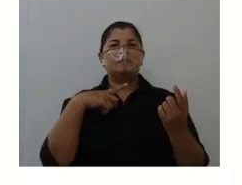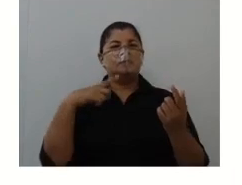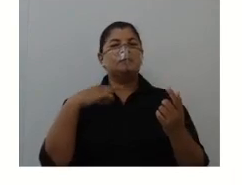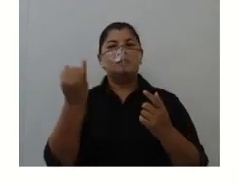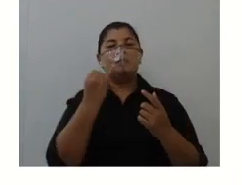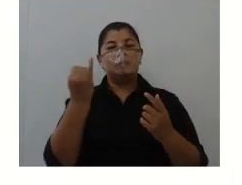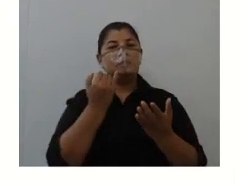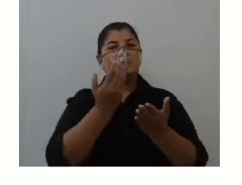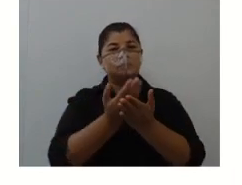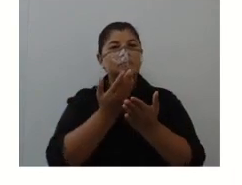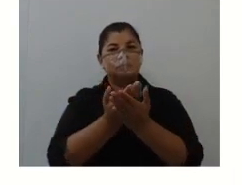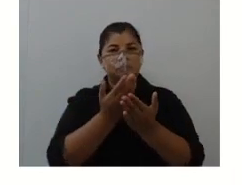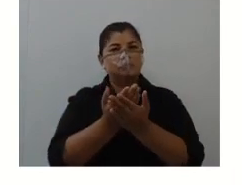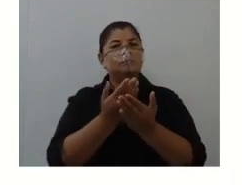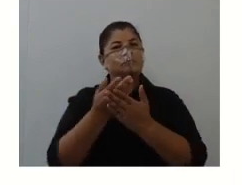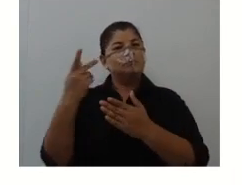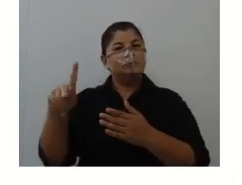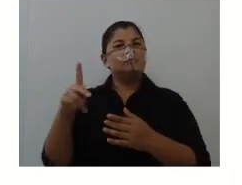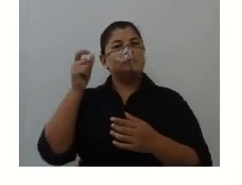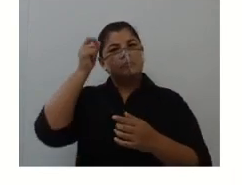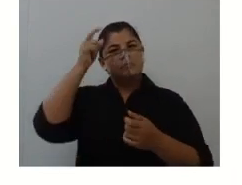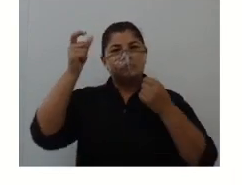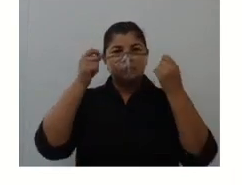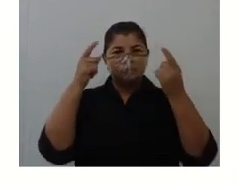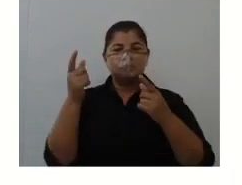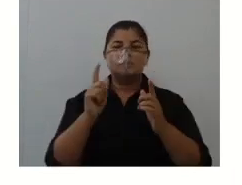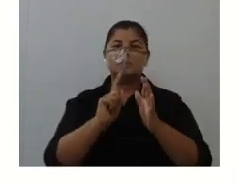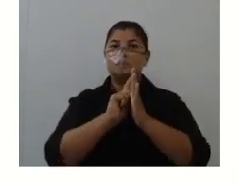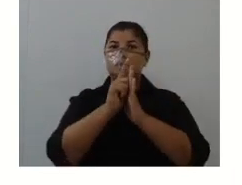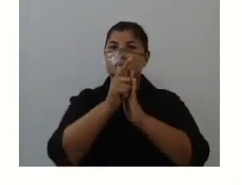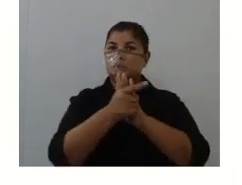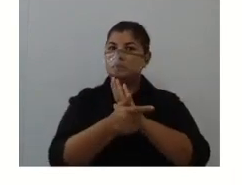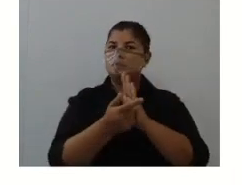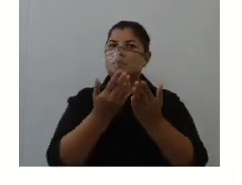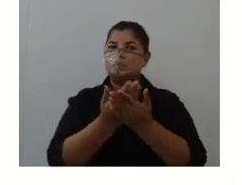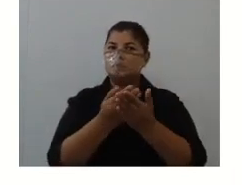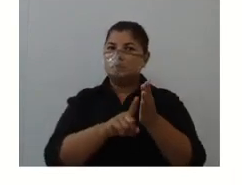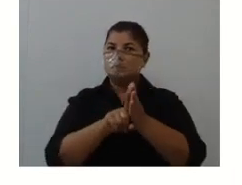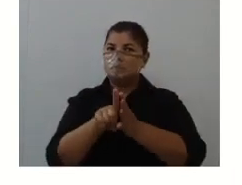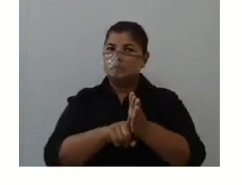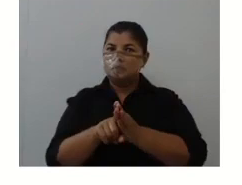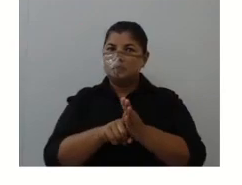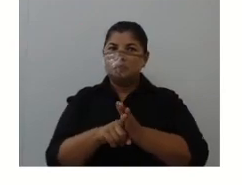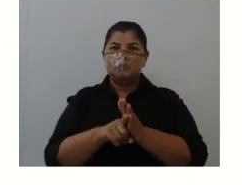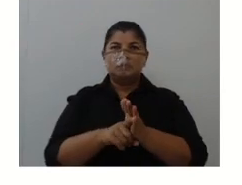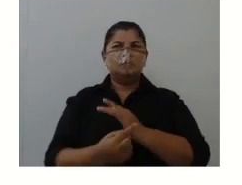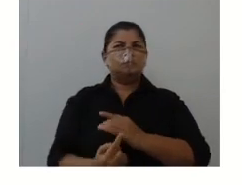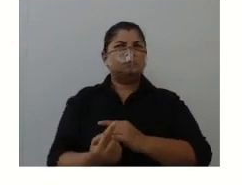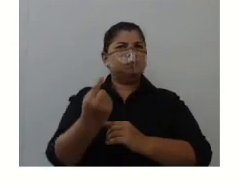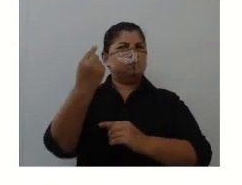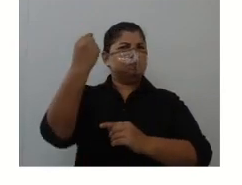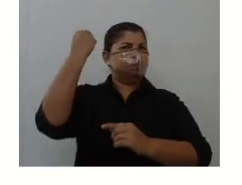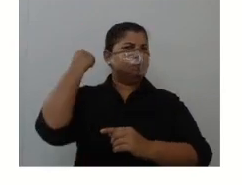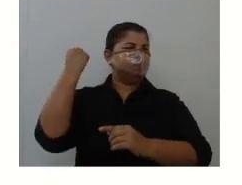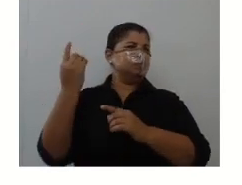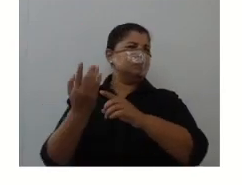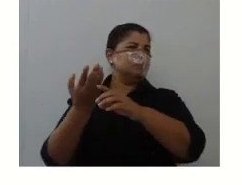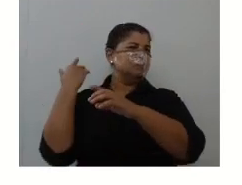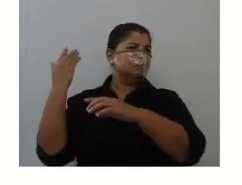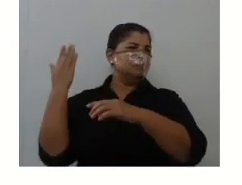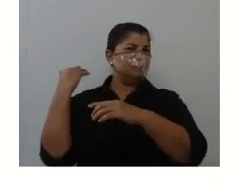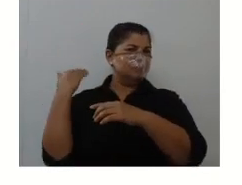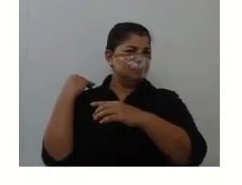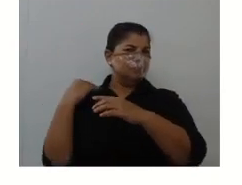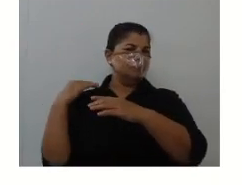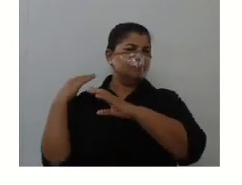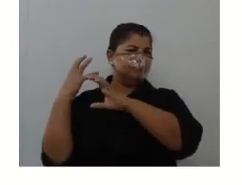nossos alunos, beleza? Então, segundo Marcuse, que o estudo dos gêneros não é novo, é verdade, ele tem razão, começou lá com Aristóteles, né? O que hoje se tem é